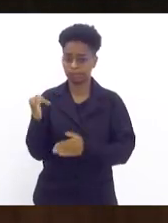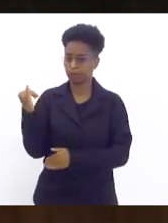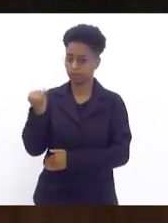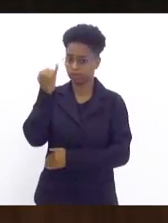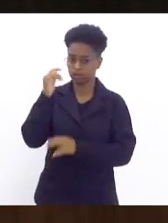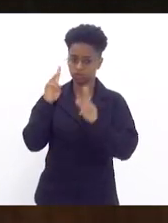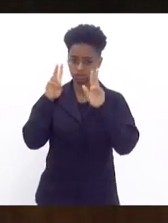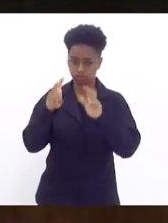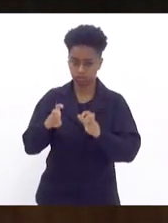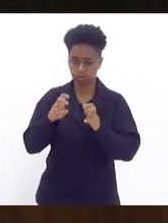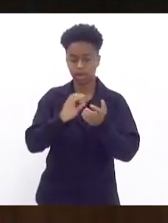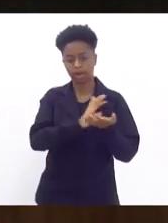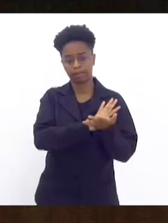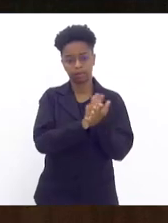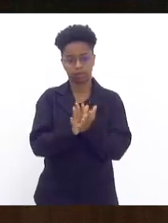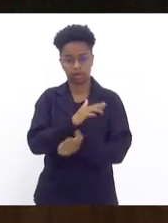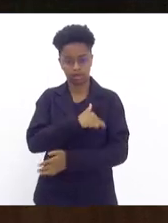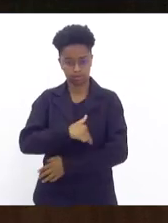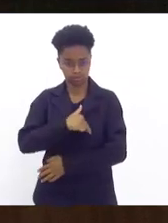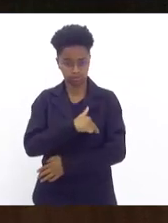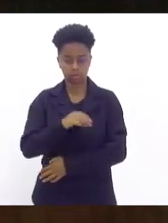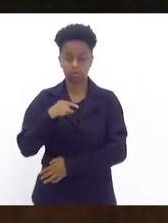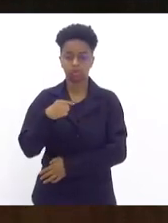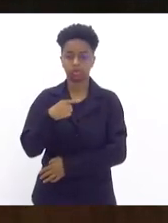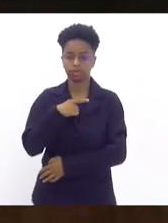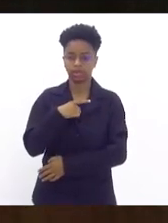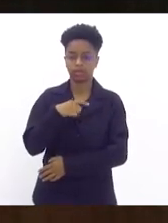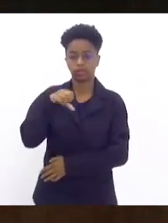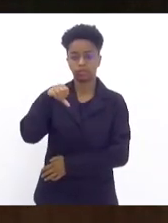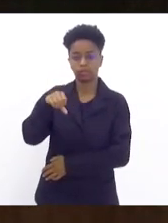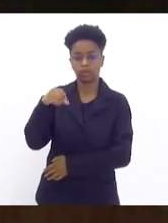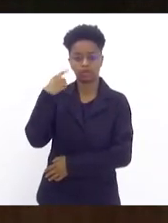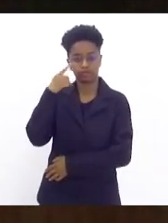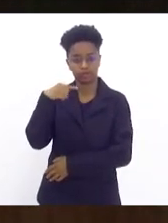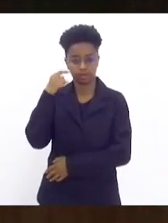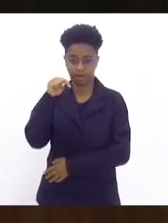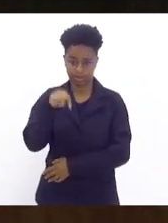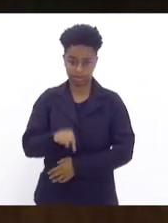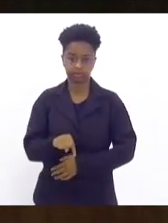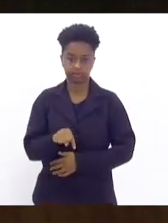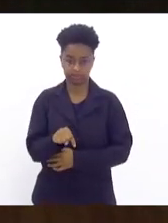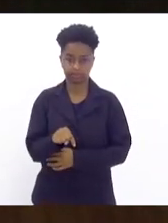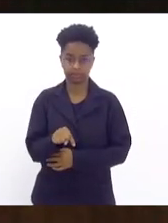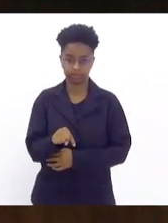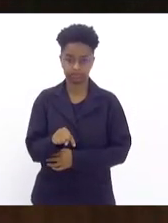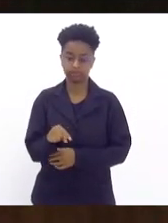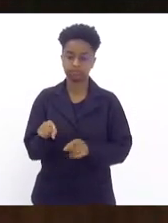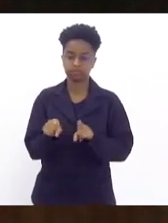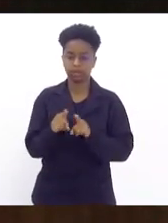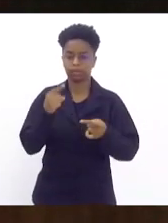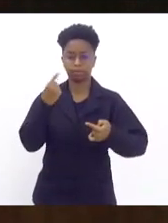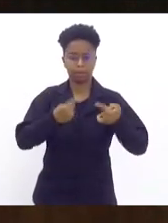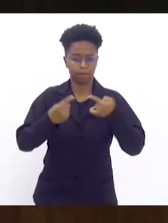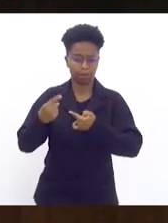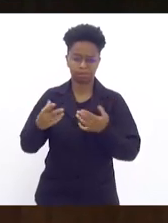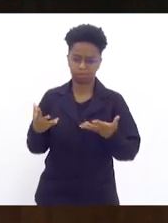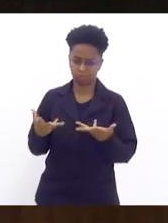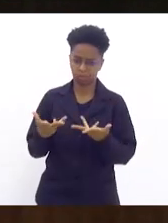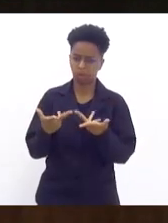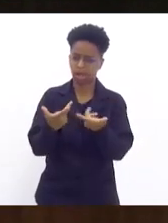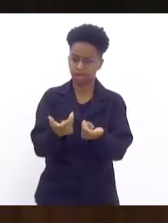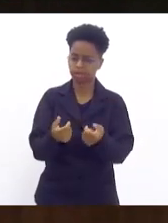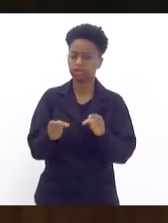religioso e nessa audiência que contou com a presença de 9 deputados dessa casa com debate altamente qualificado